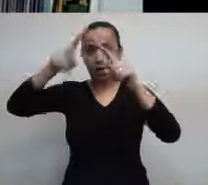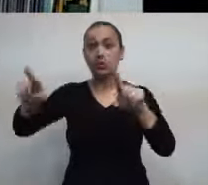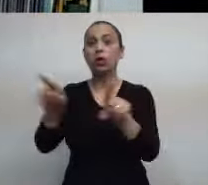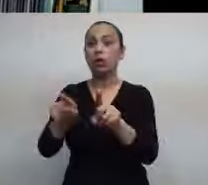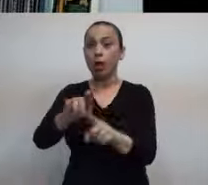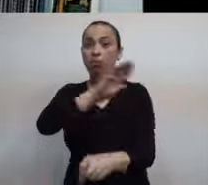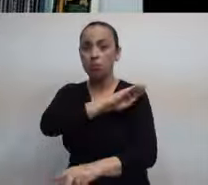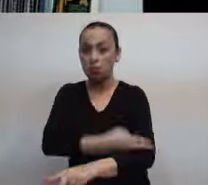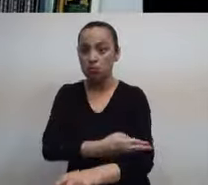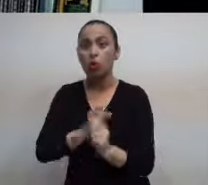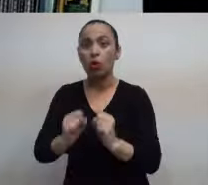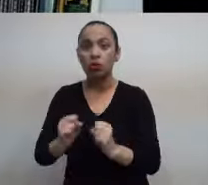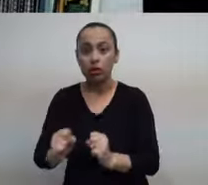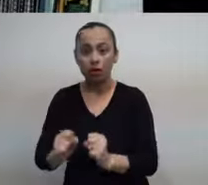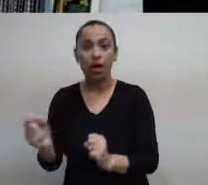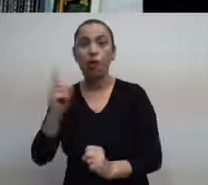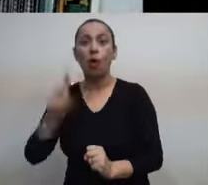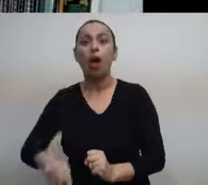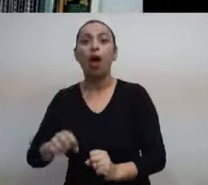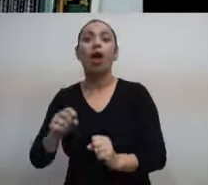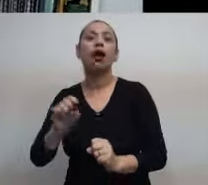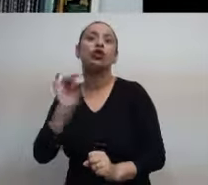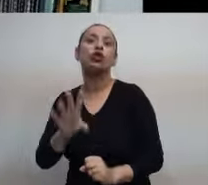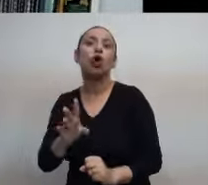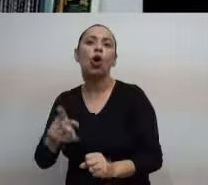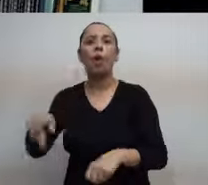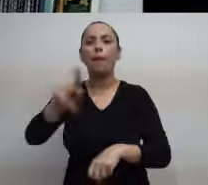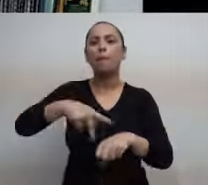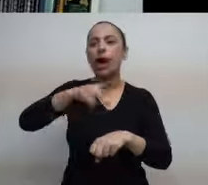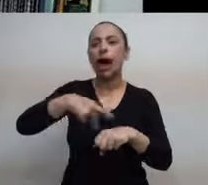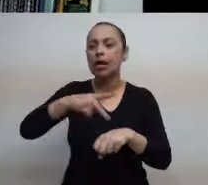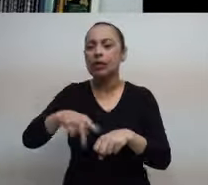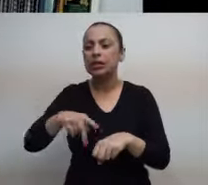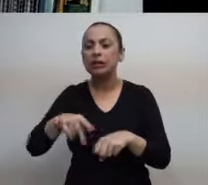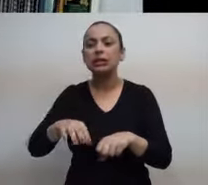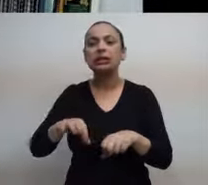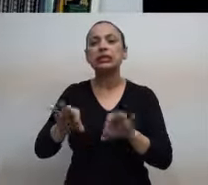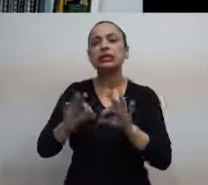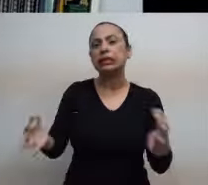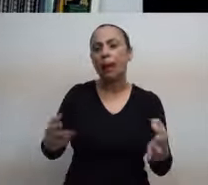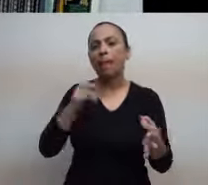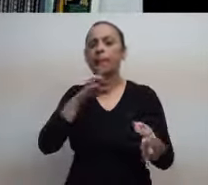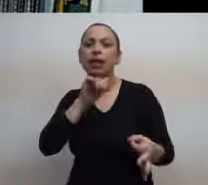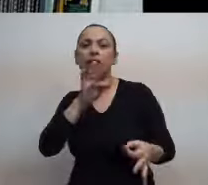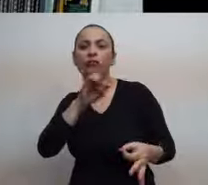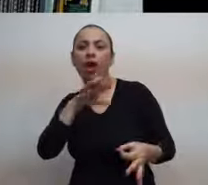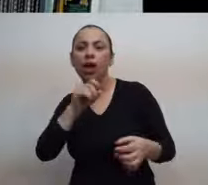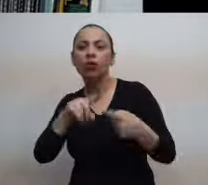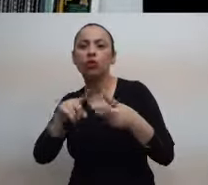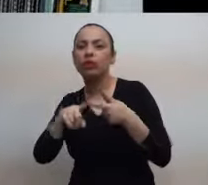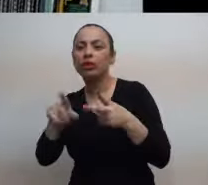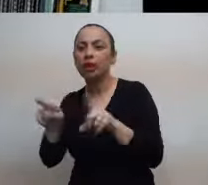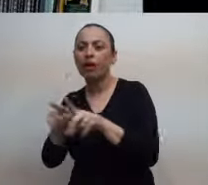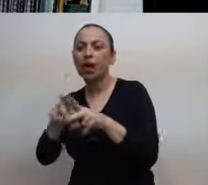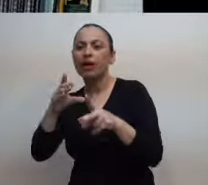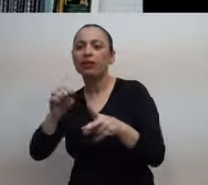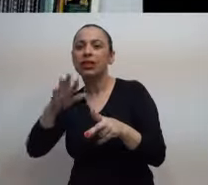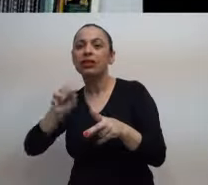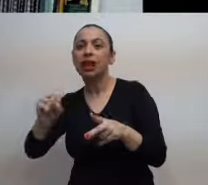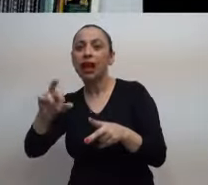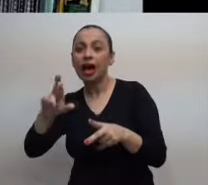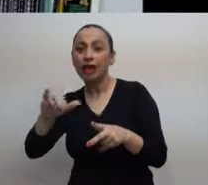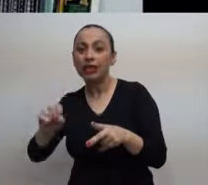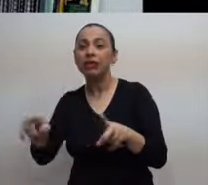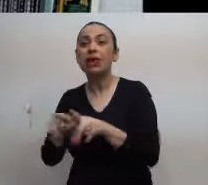de poder. Não apenas entre os países periféricos e centrais, como também